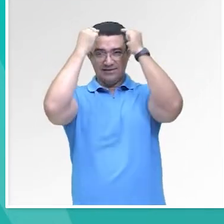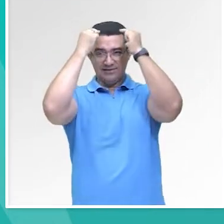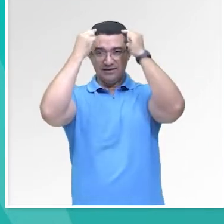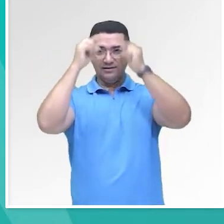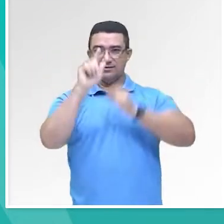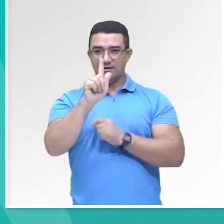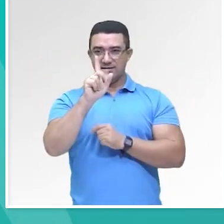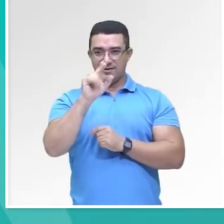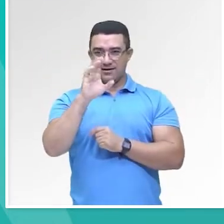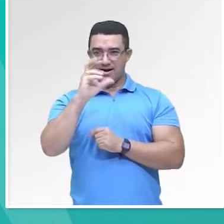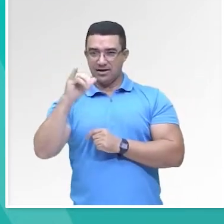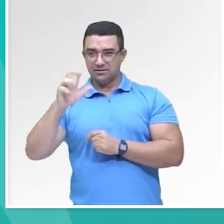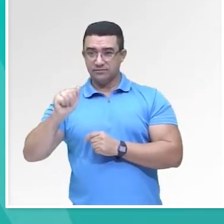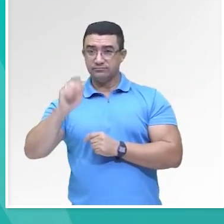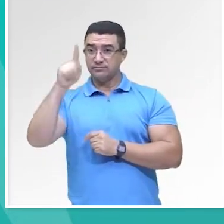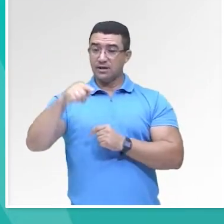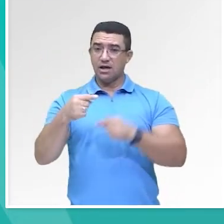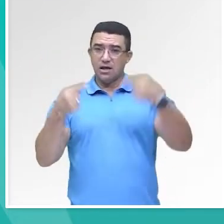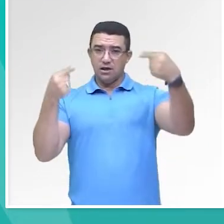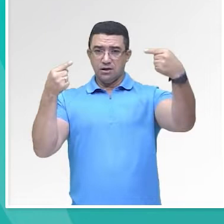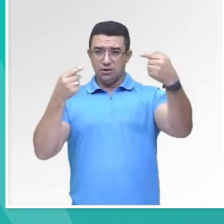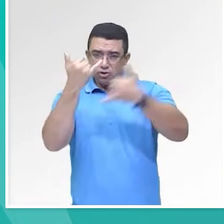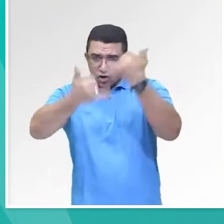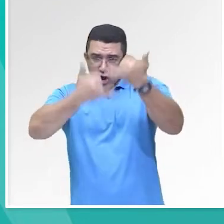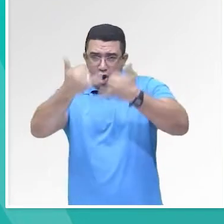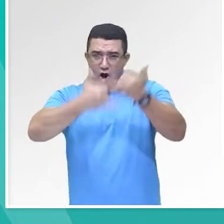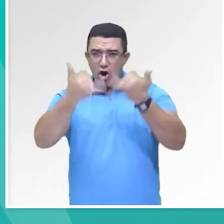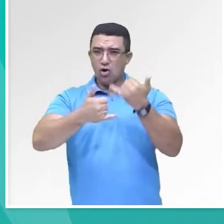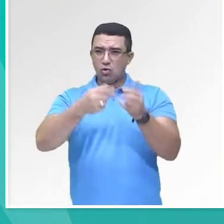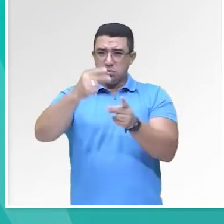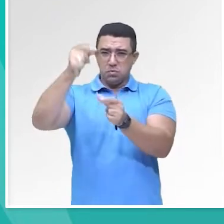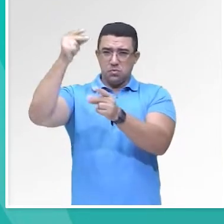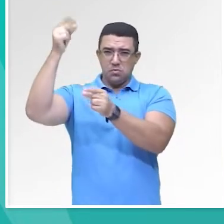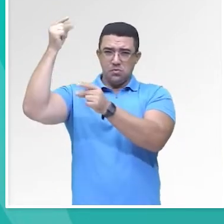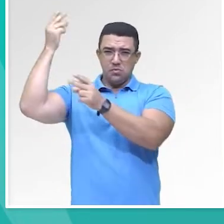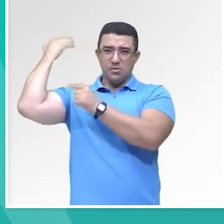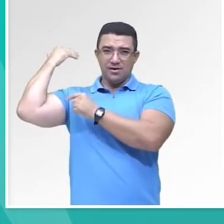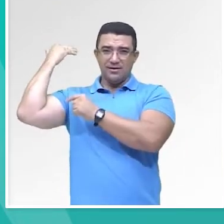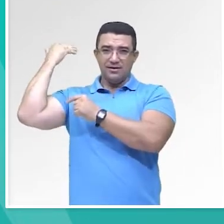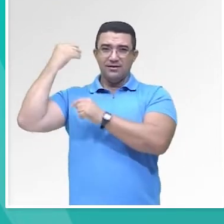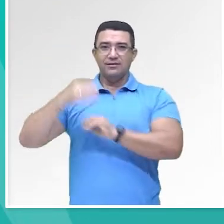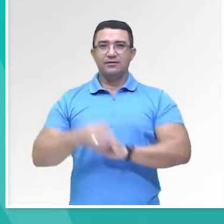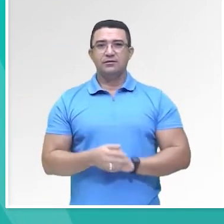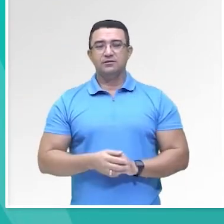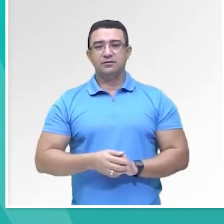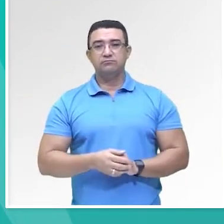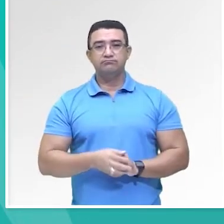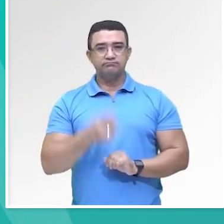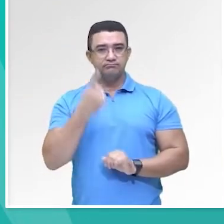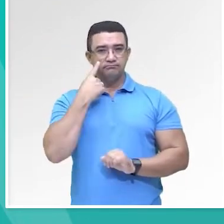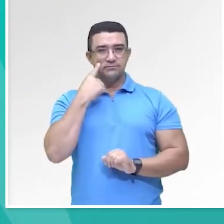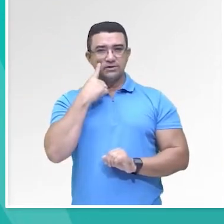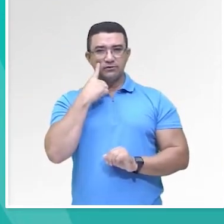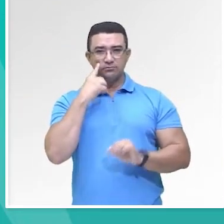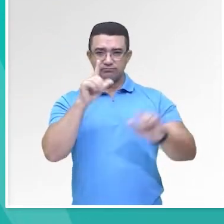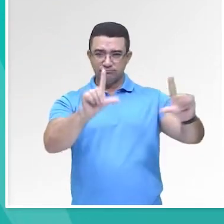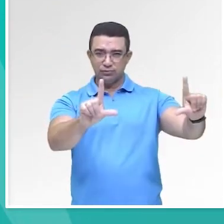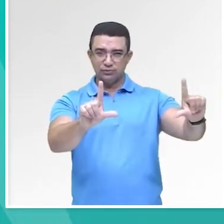chamar esses jogos de Jogos da Antiguidade. Observem aí, né, na imagem,